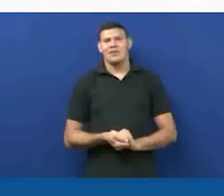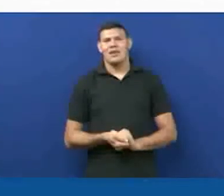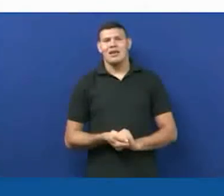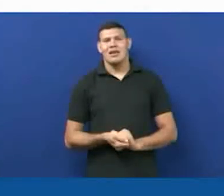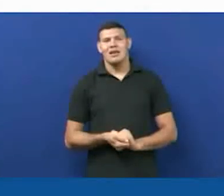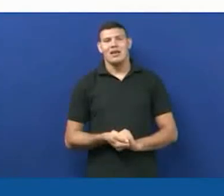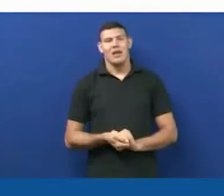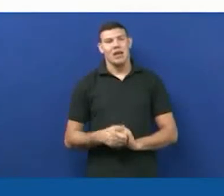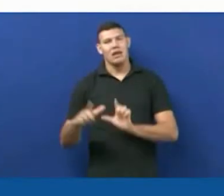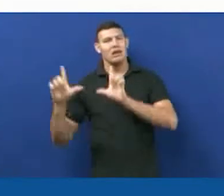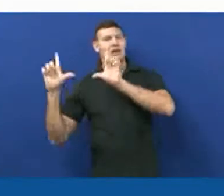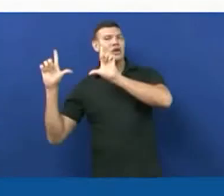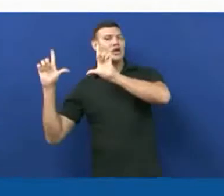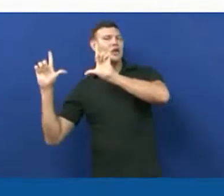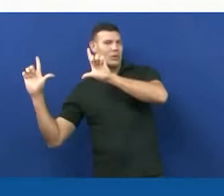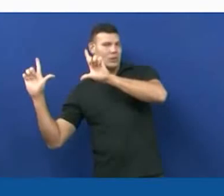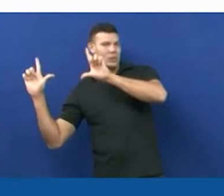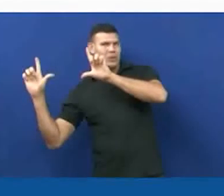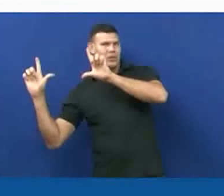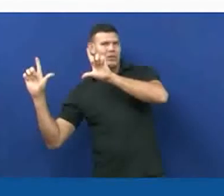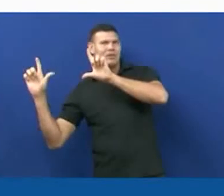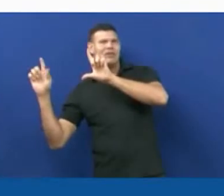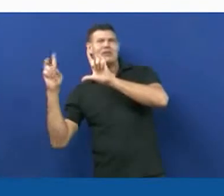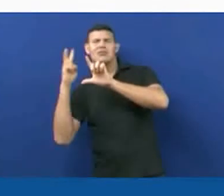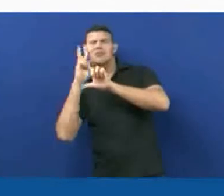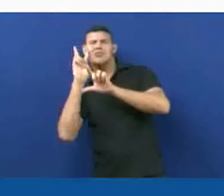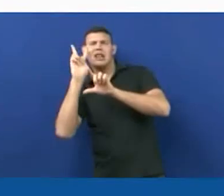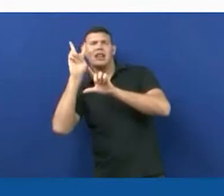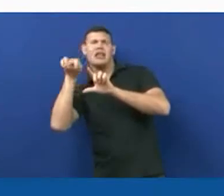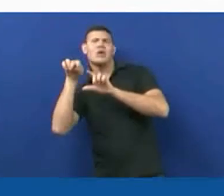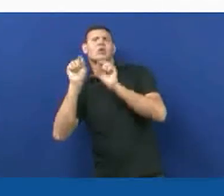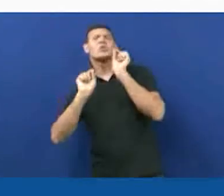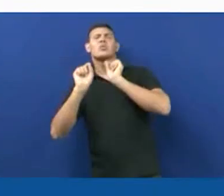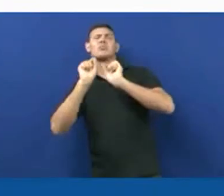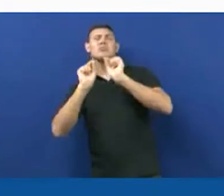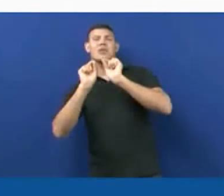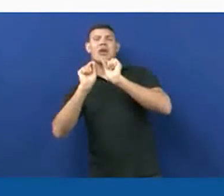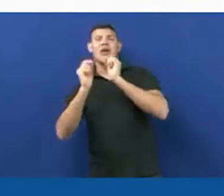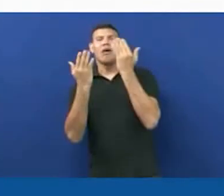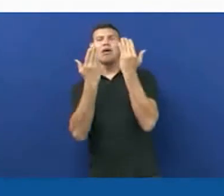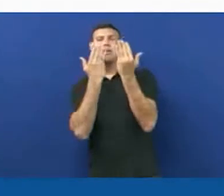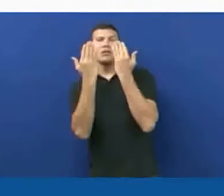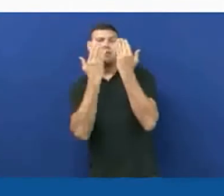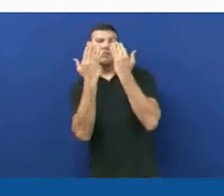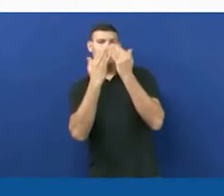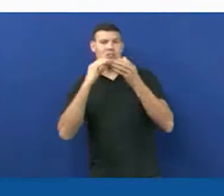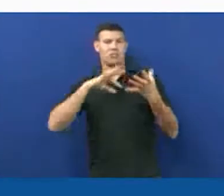E aqui nessa tabela, a gente pode ver a comparação dos planetas do Sistema Solar.